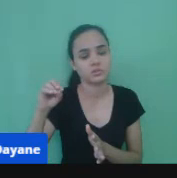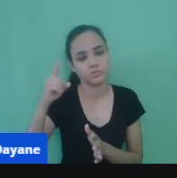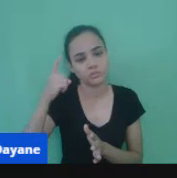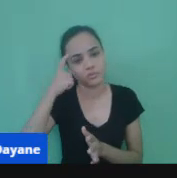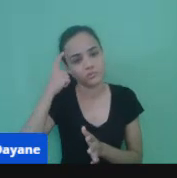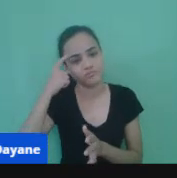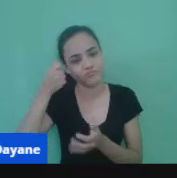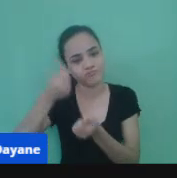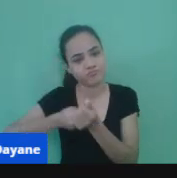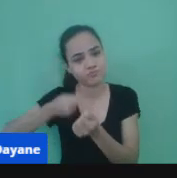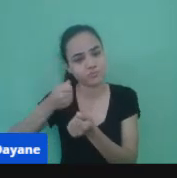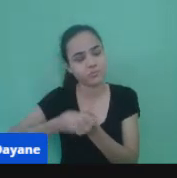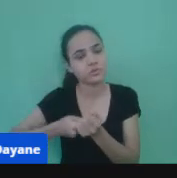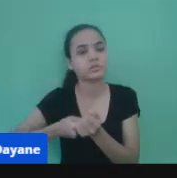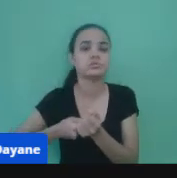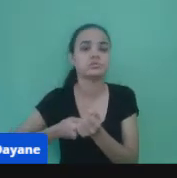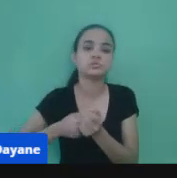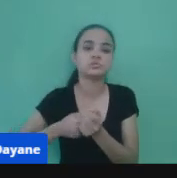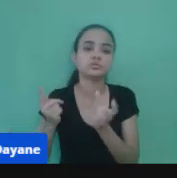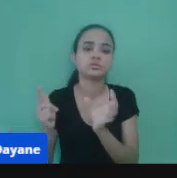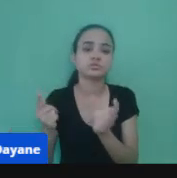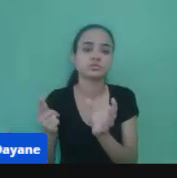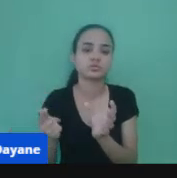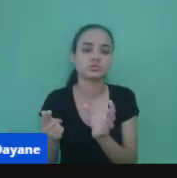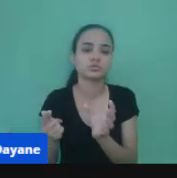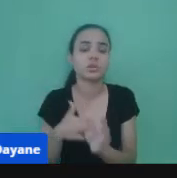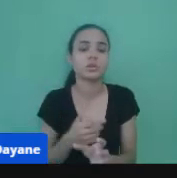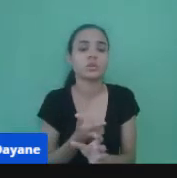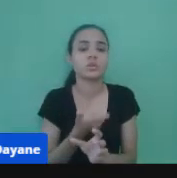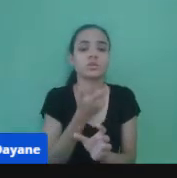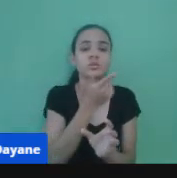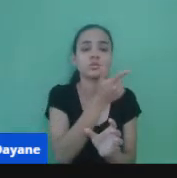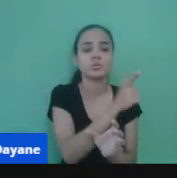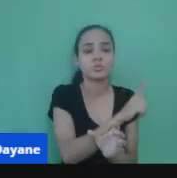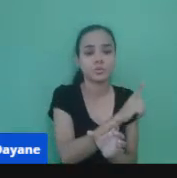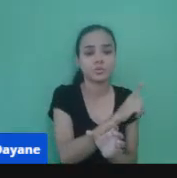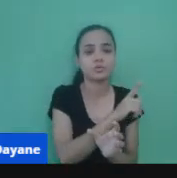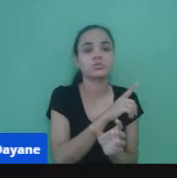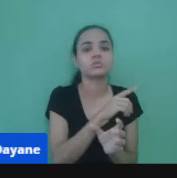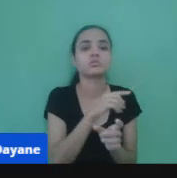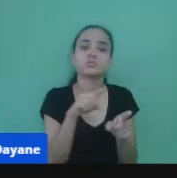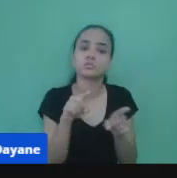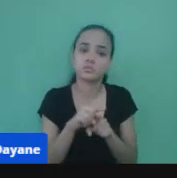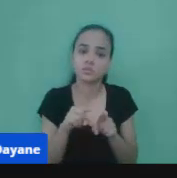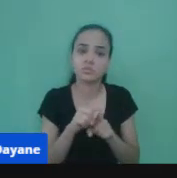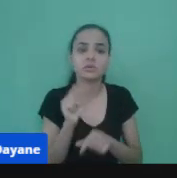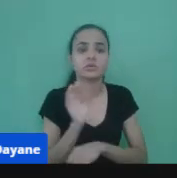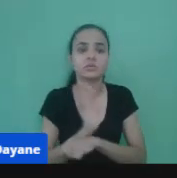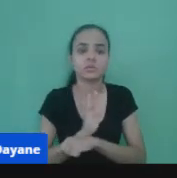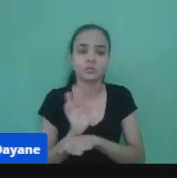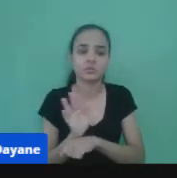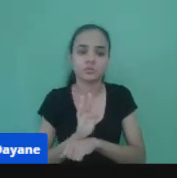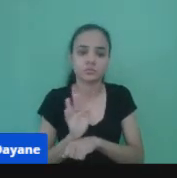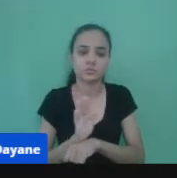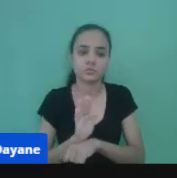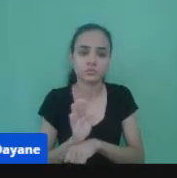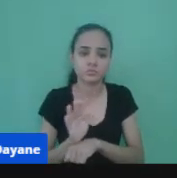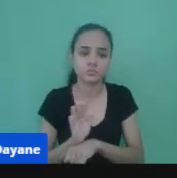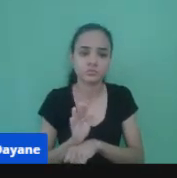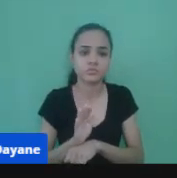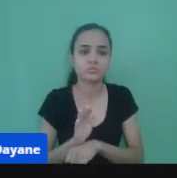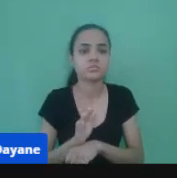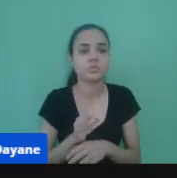vão na mesma perspectiva, vão trazer o filme como um suporte para o trabalho com esses diferentes